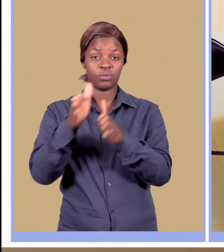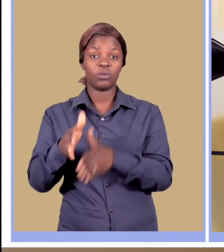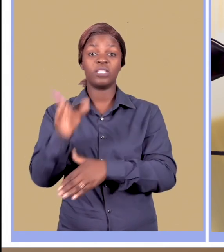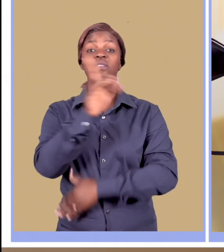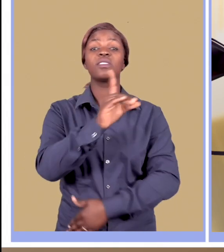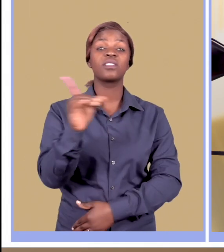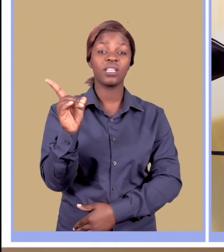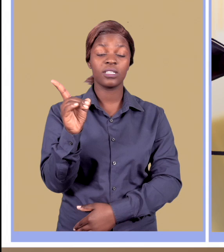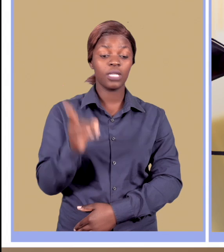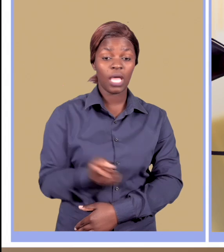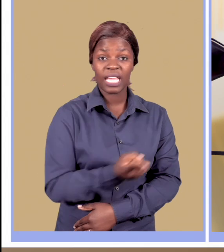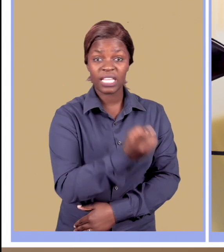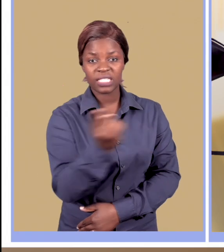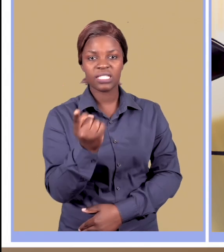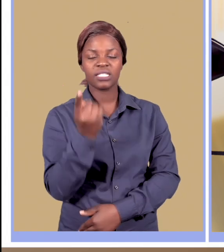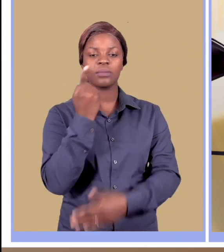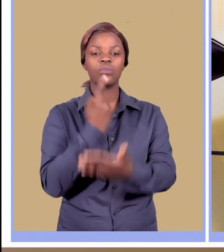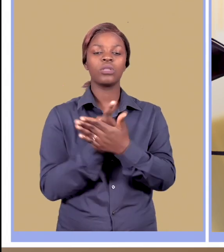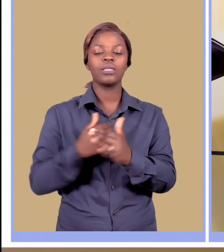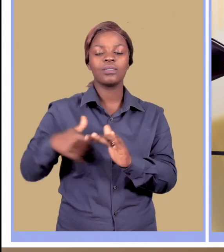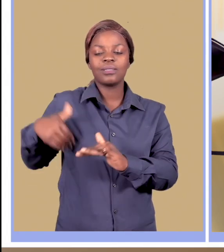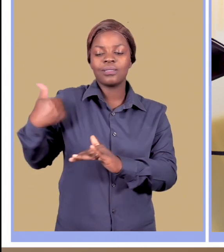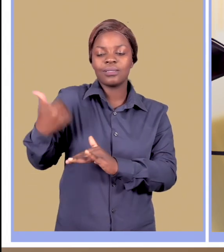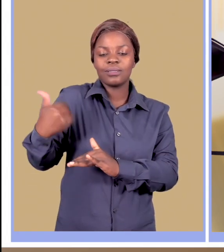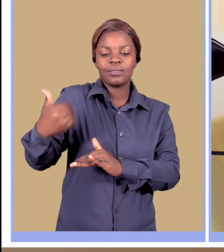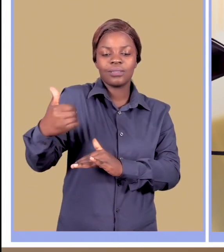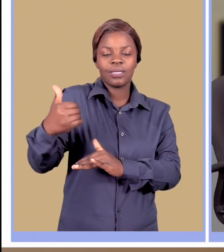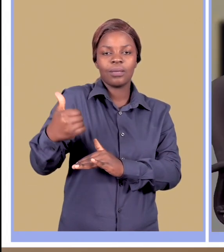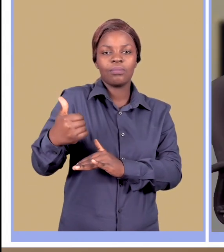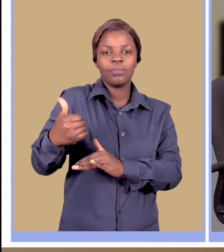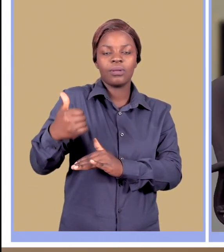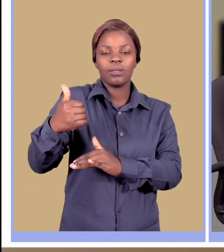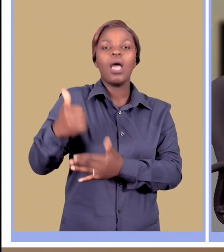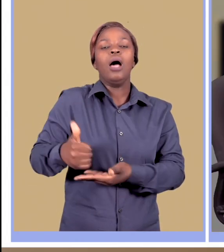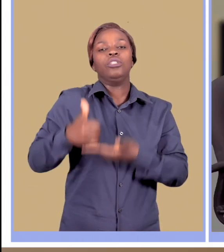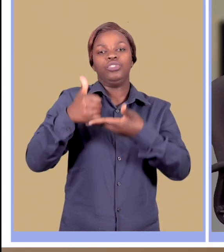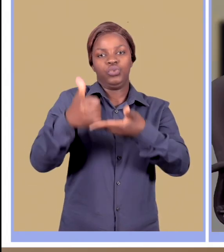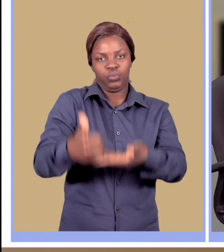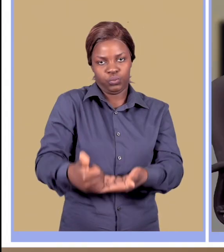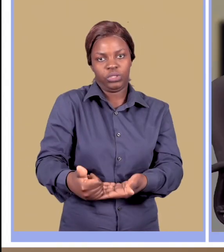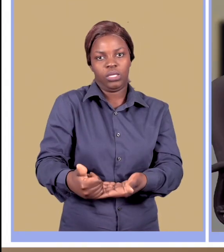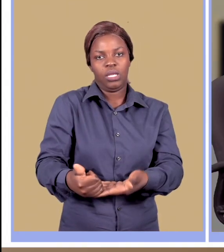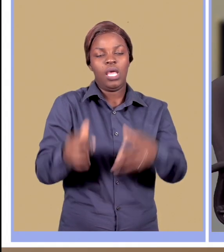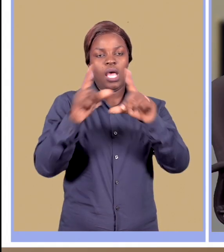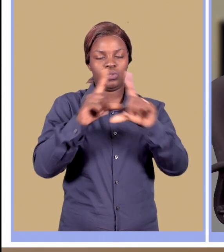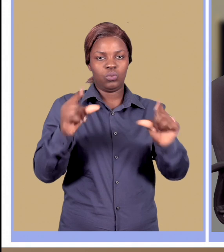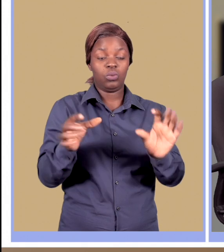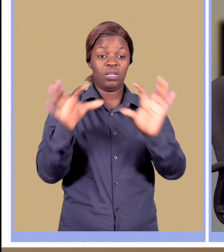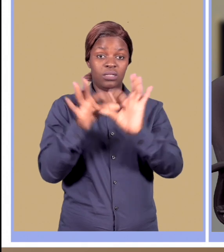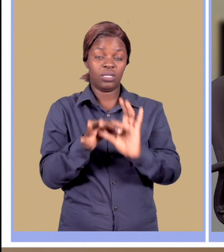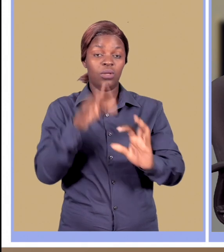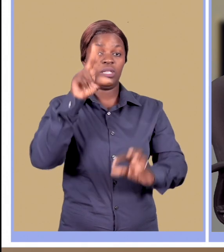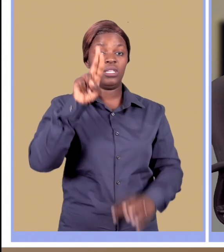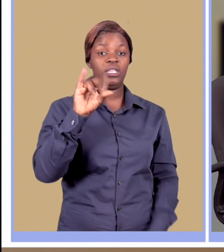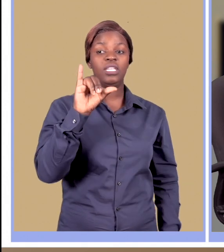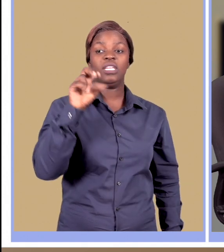deficiência são as entidades que devem estar à frente do processo para permitir esta comunicação entre o